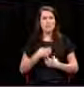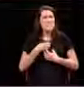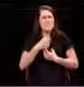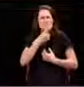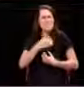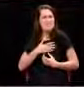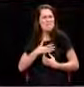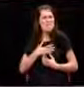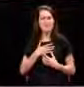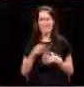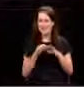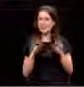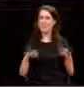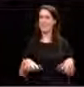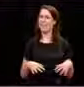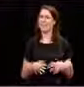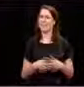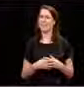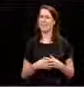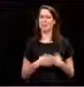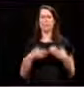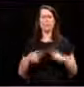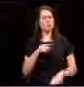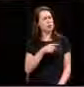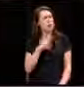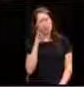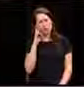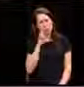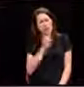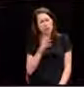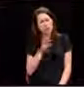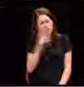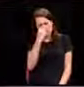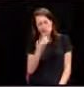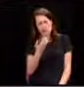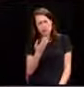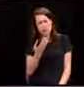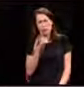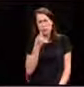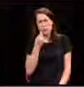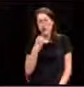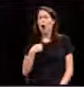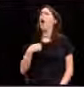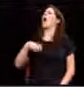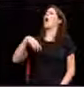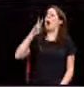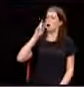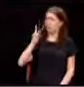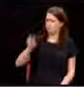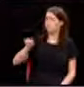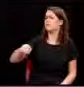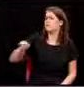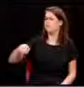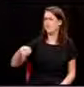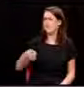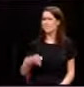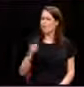mas você não vê? Ah, eu estou a ver ali o Eusébio, estou a ver, eles viam tudo.